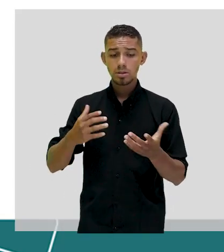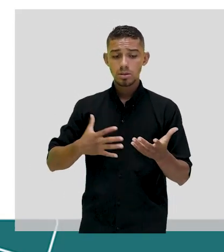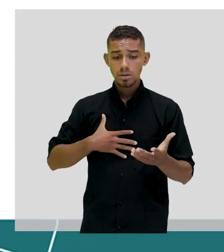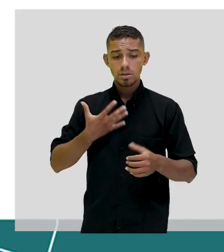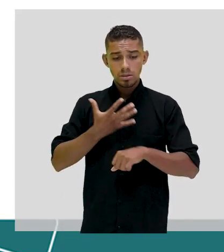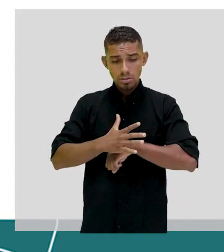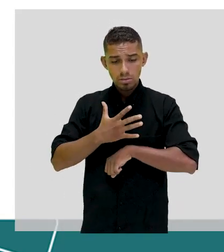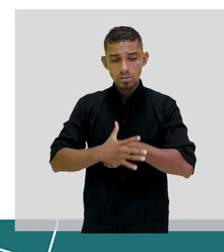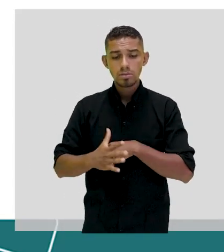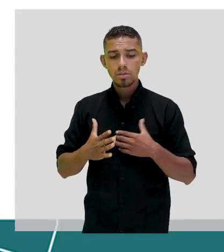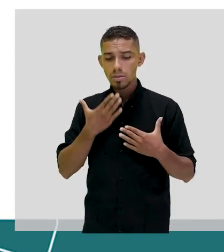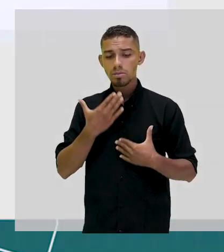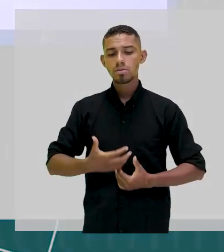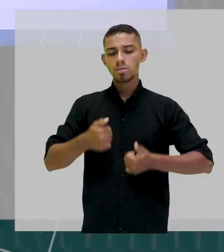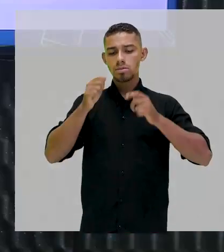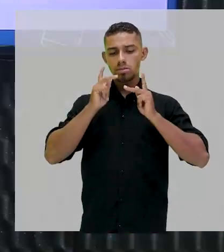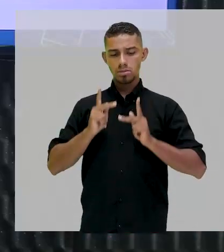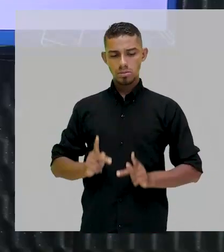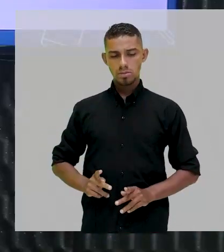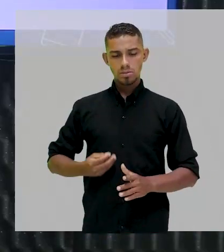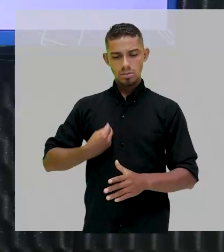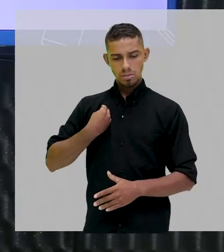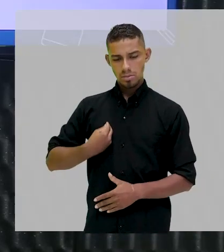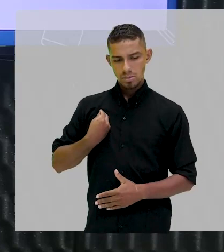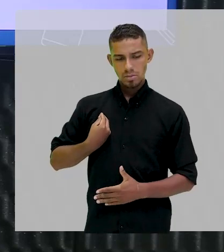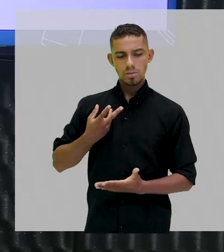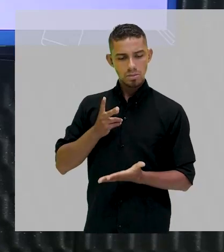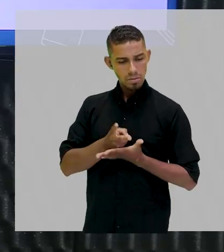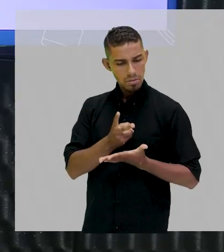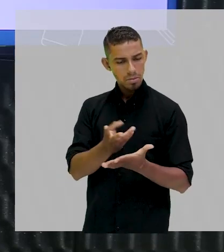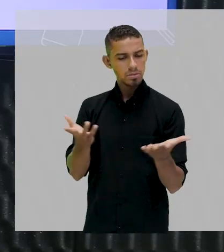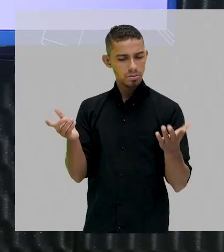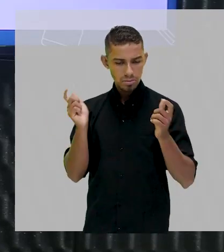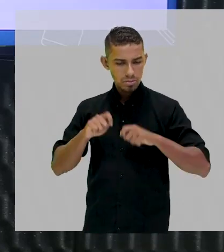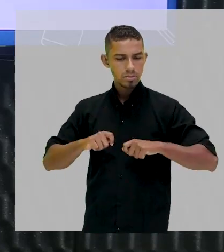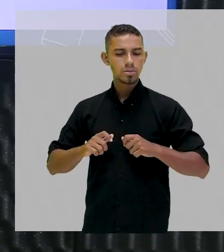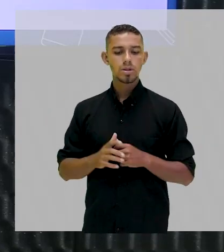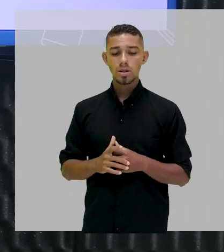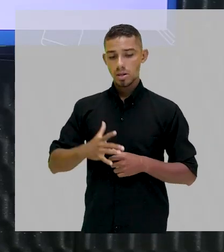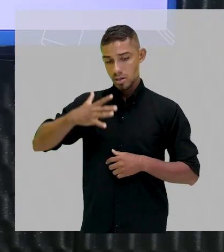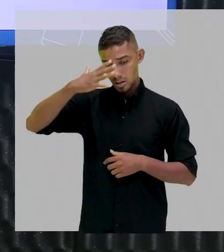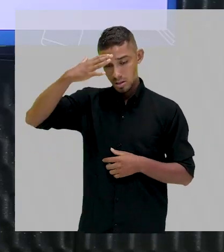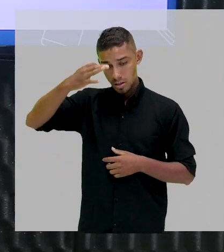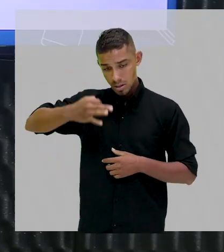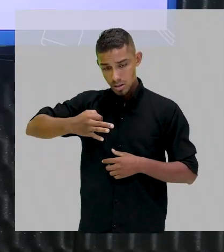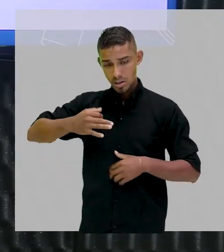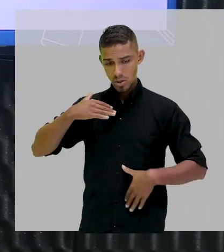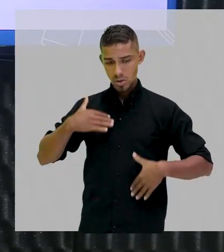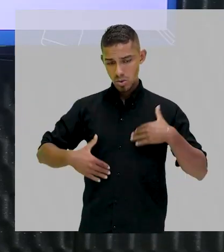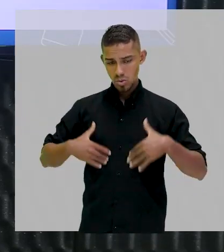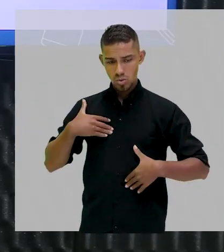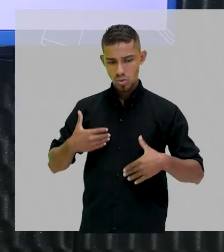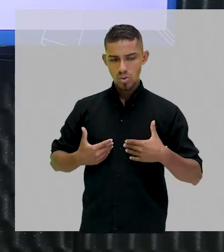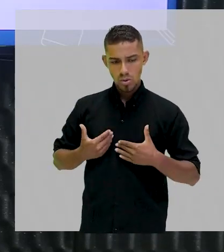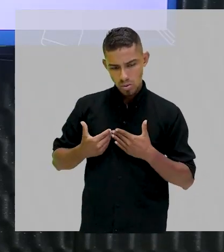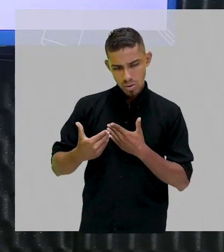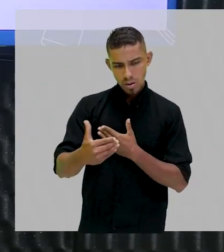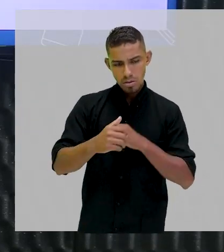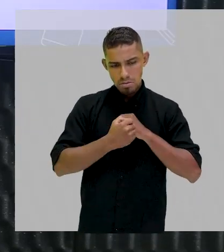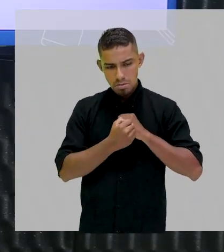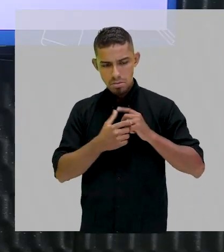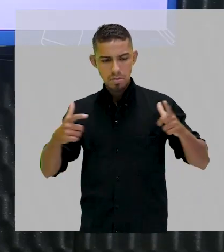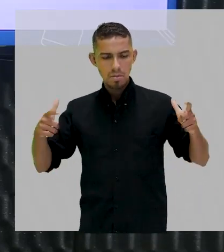linfática, melhora a postura e a resistência muscular, expande a consciência corporal, ajuda no controle